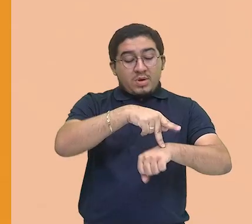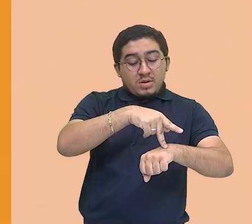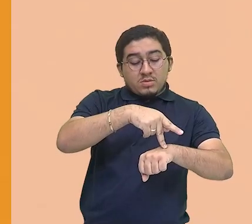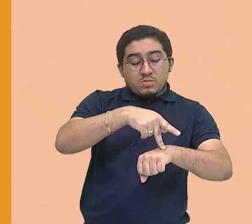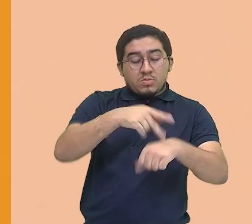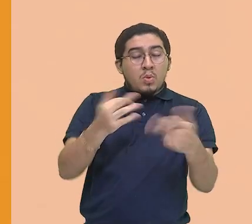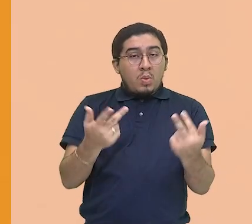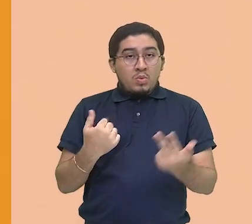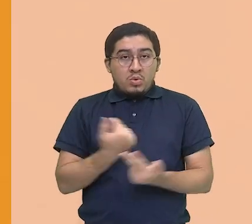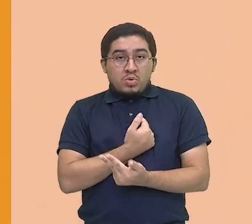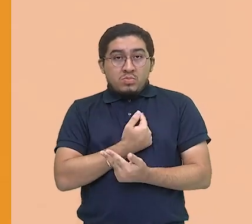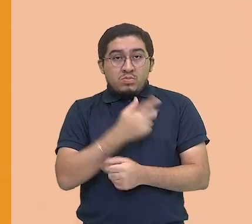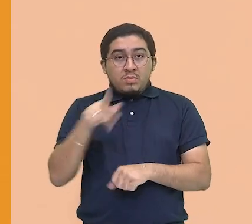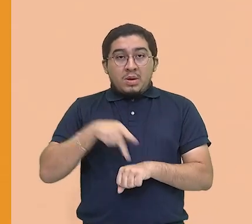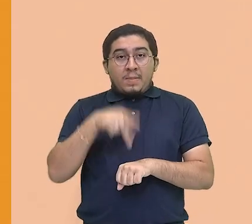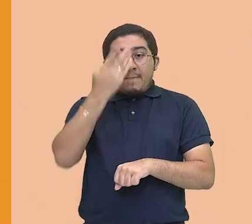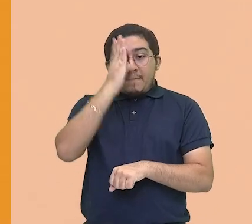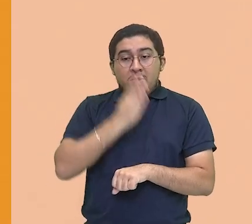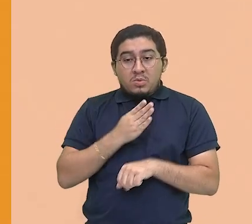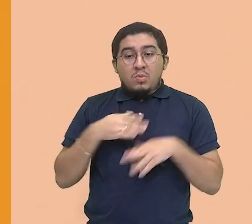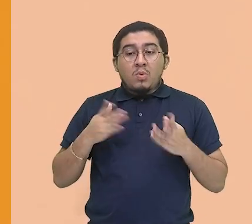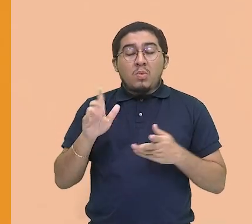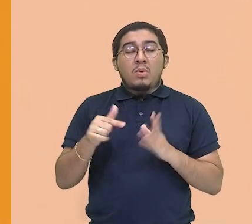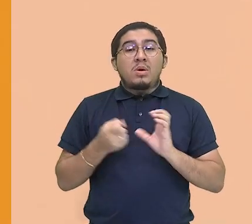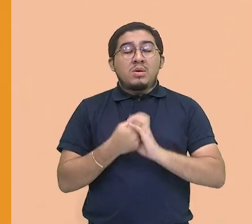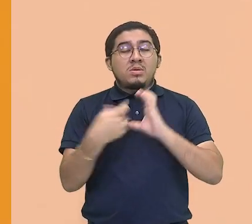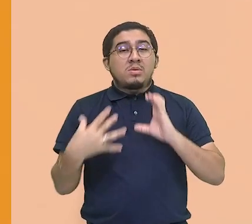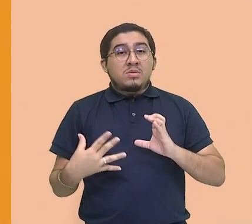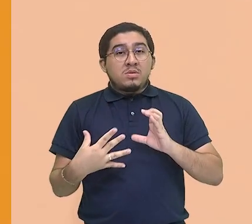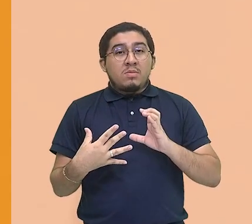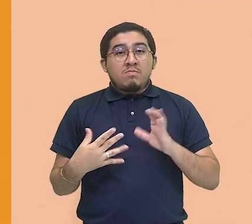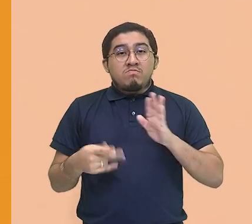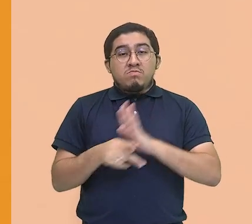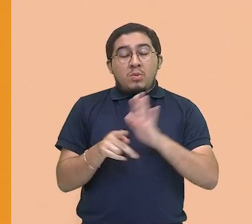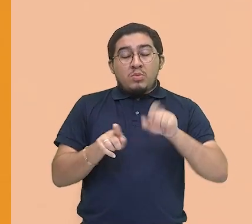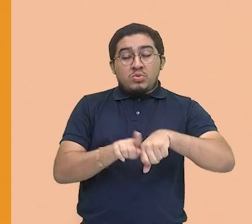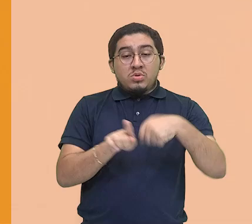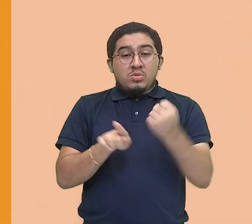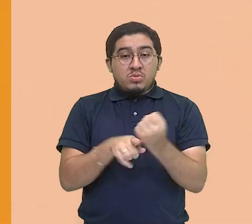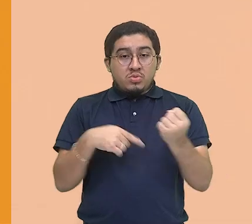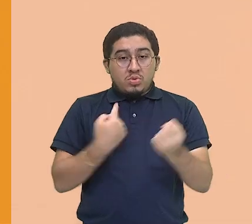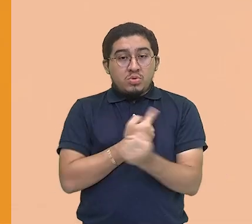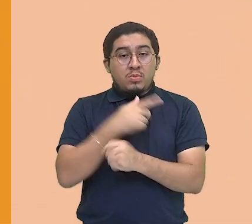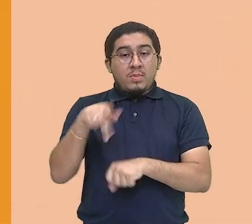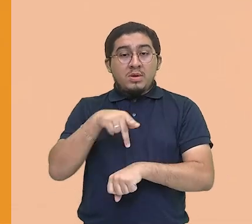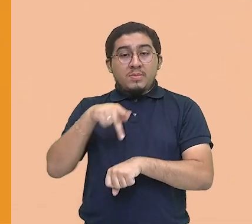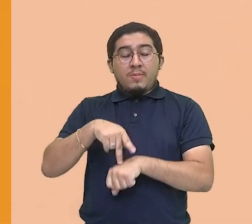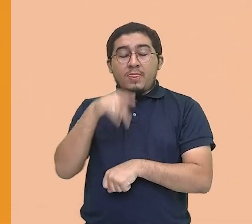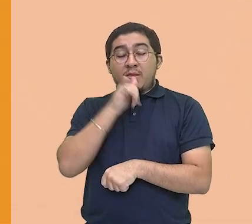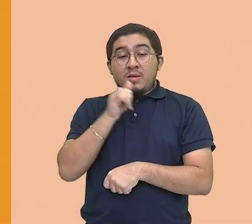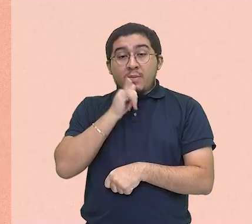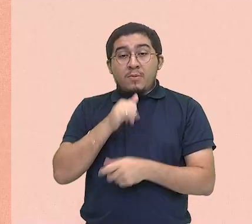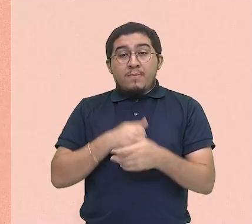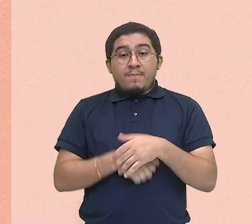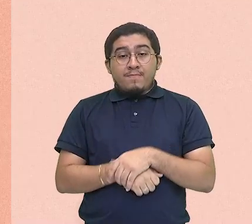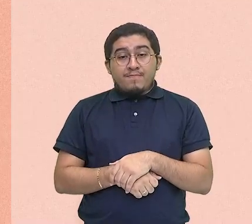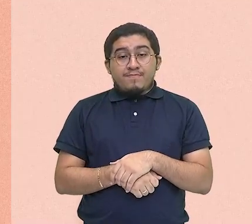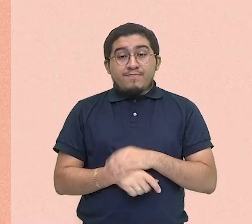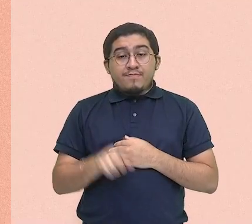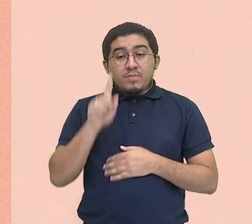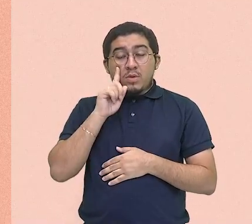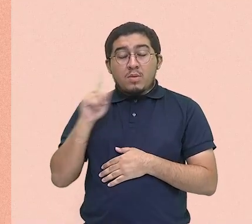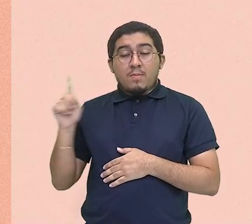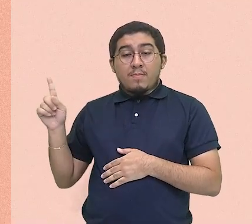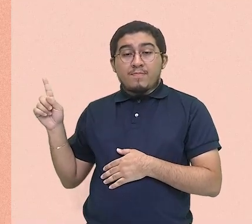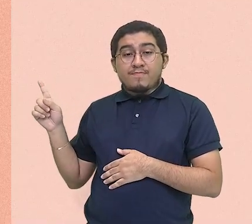o nosso, o Brasil. Quais são as características sociais do nosso país? Por exemplo, vamos olhar aí o nosso